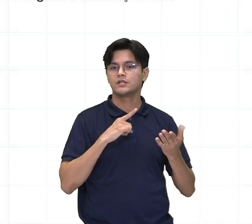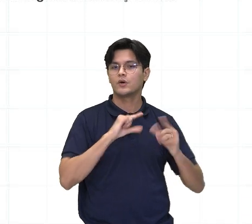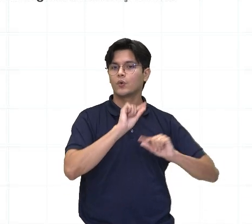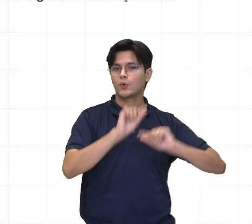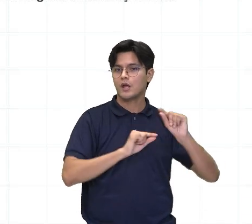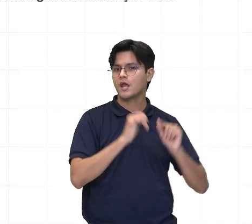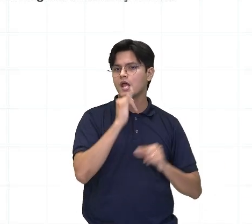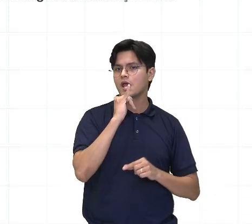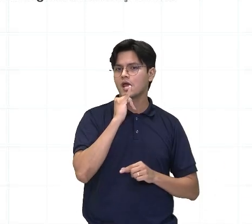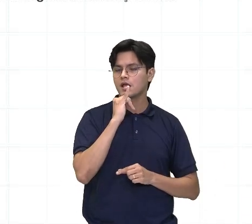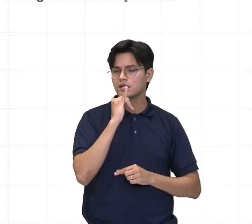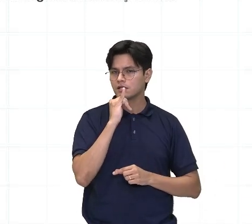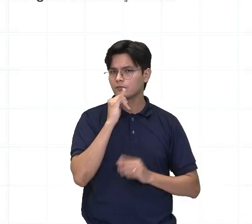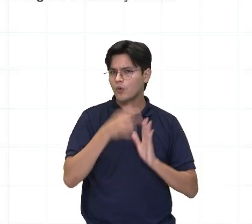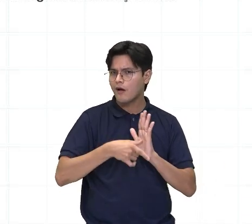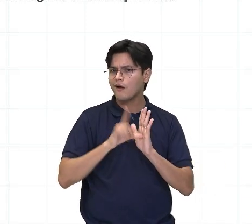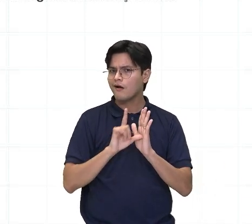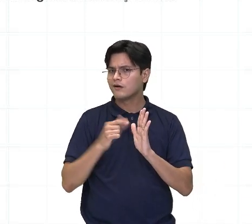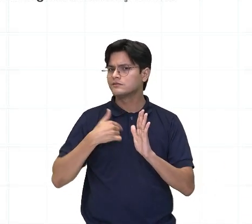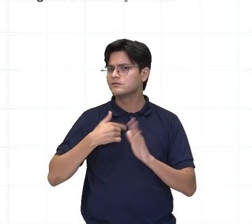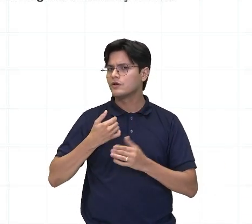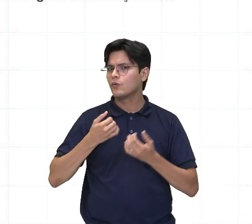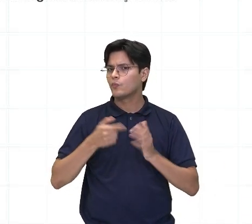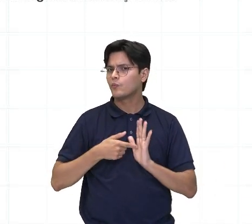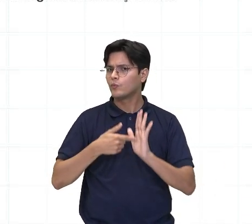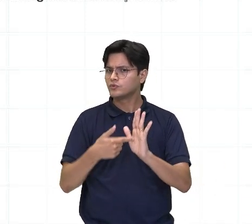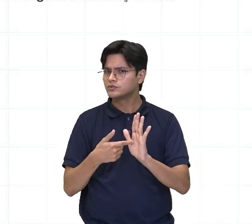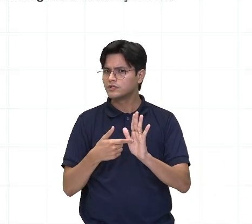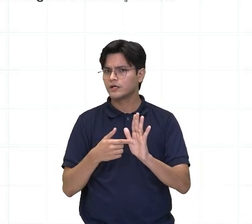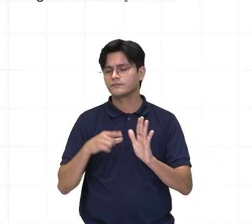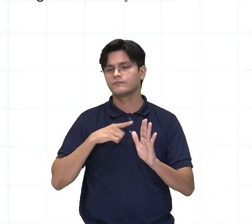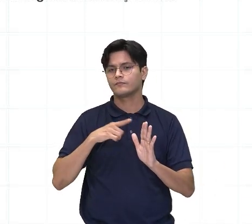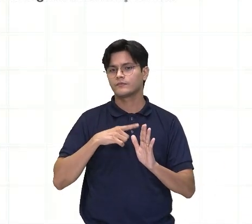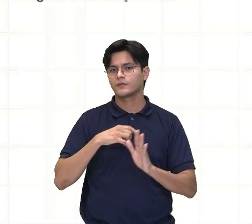que a professora disse. O ar frio